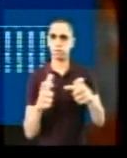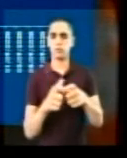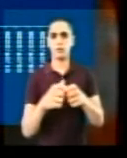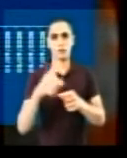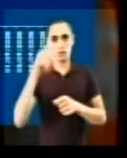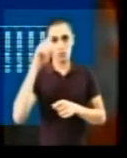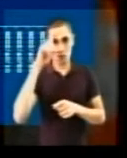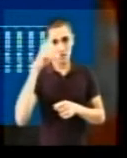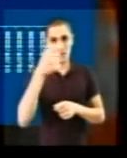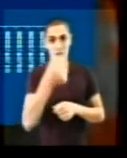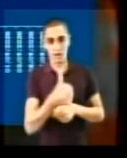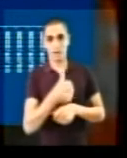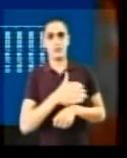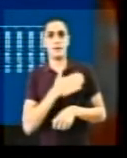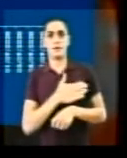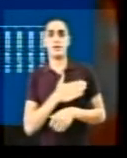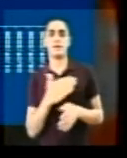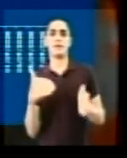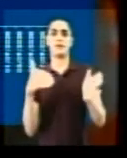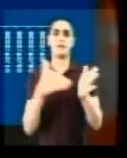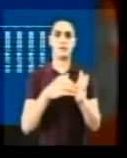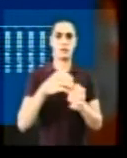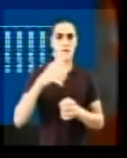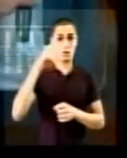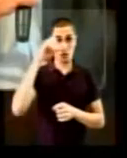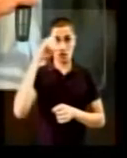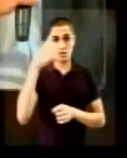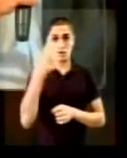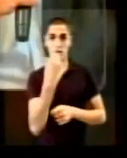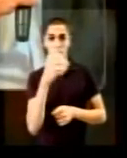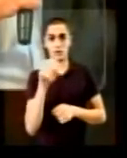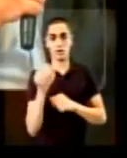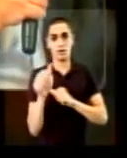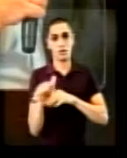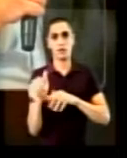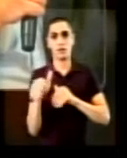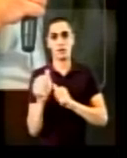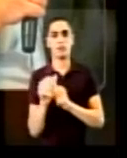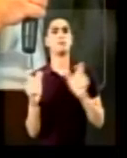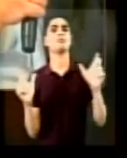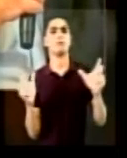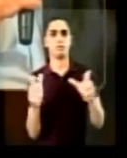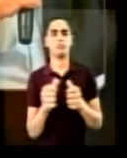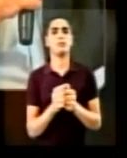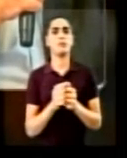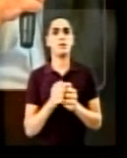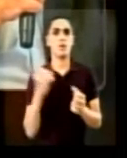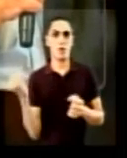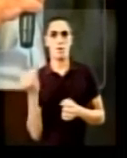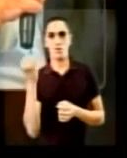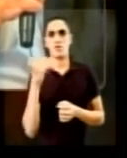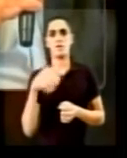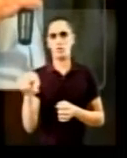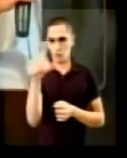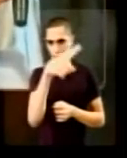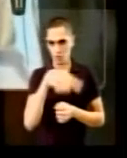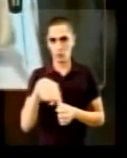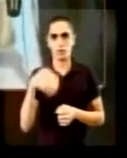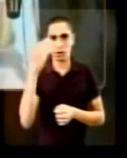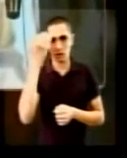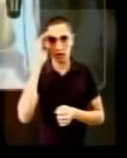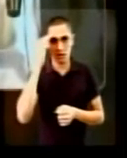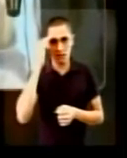dia 10/9. Então, é importante que todo mundo entenda que isso está caindo. Os